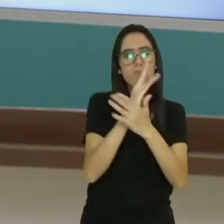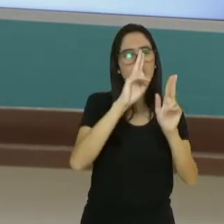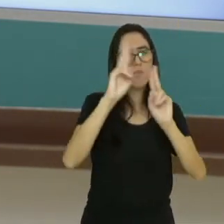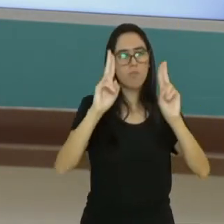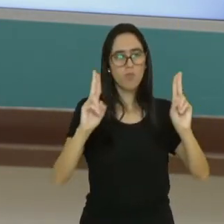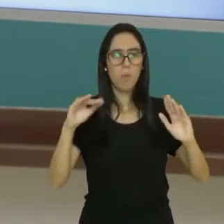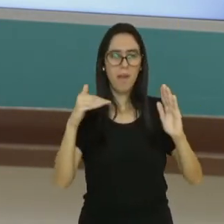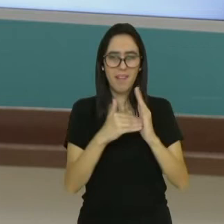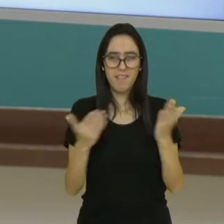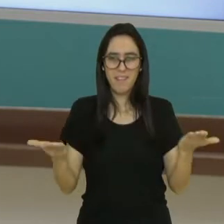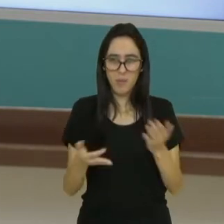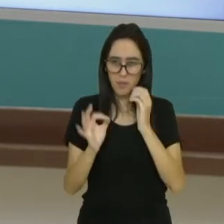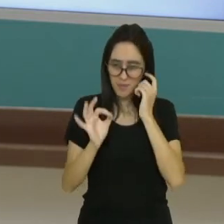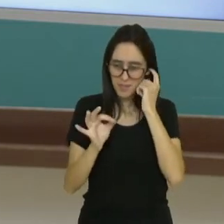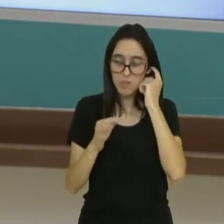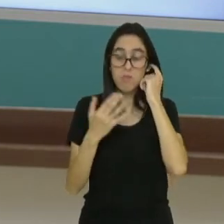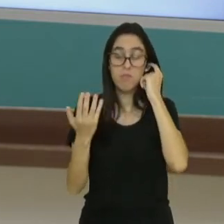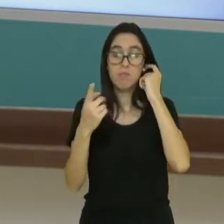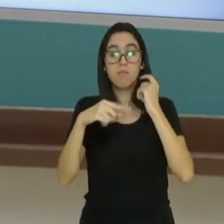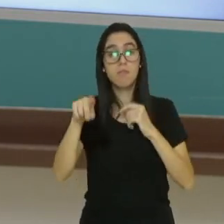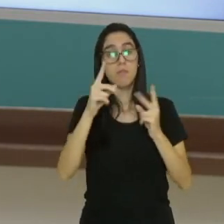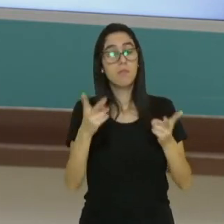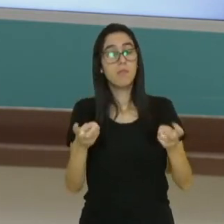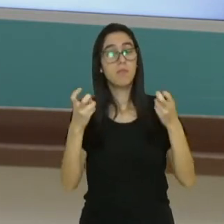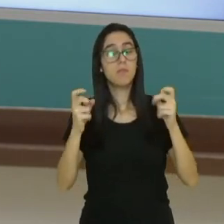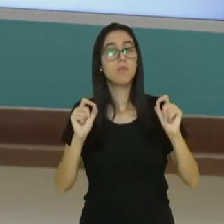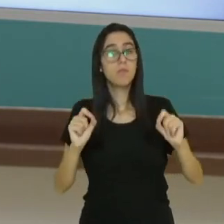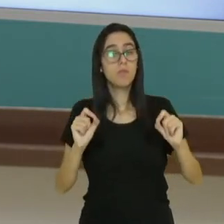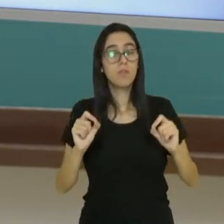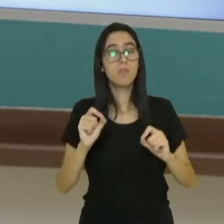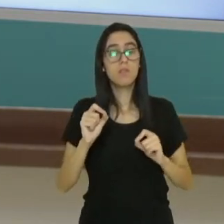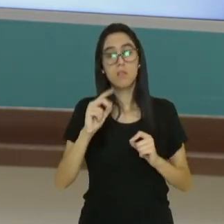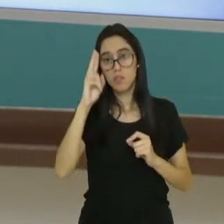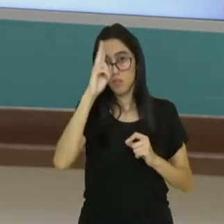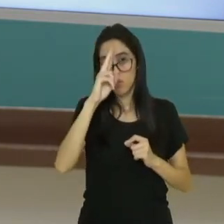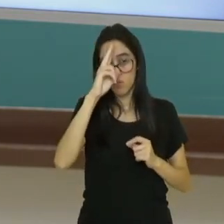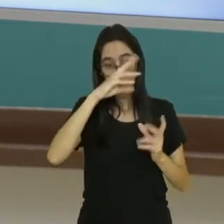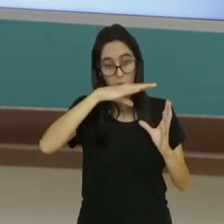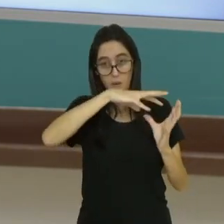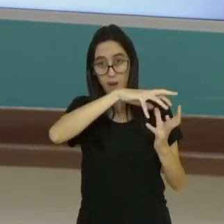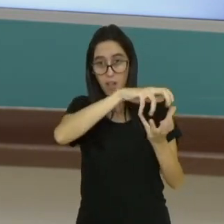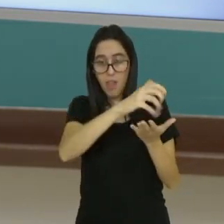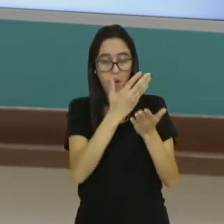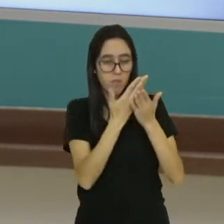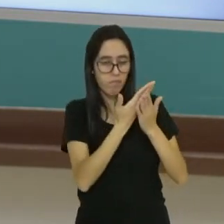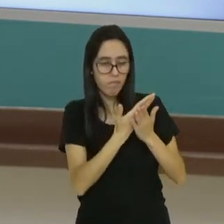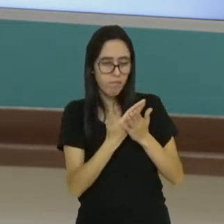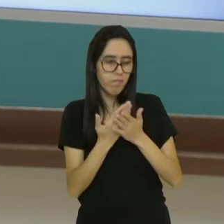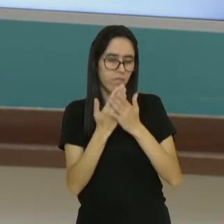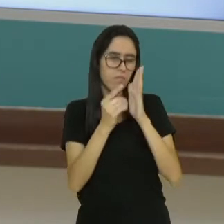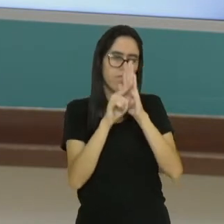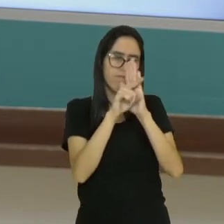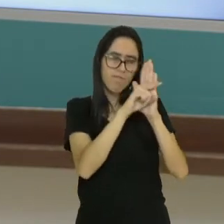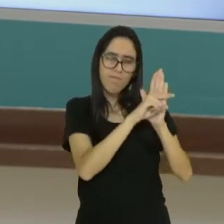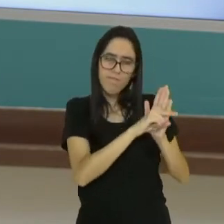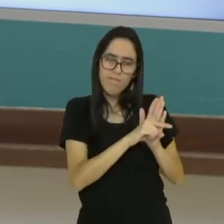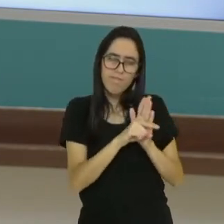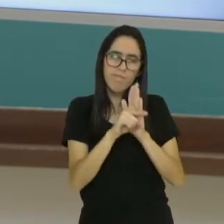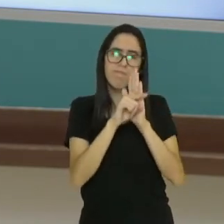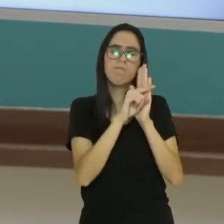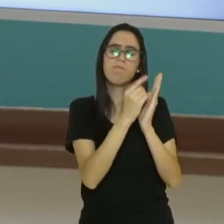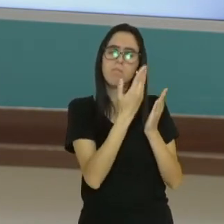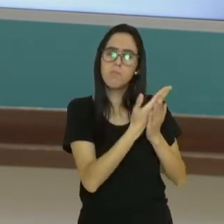hoje também. Então vejam que a própria história da Terra, os estudos foram mostrando essas alterações,